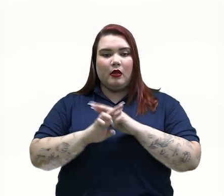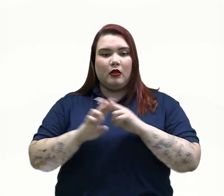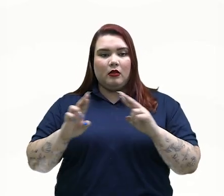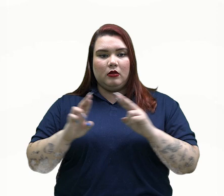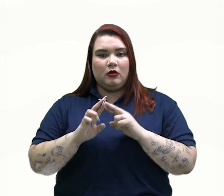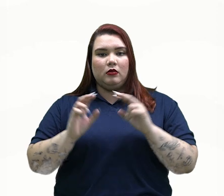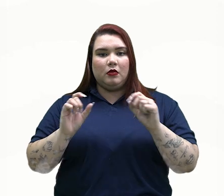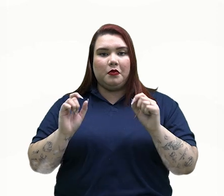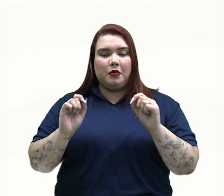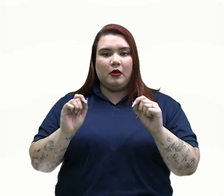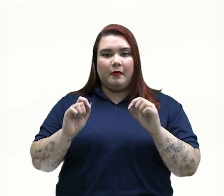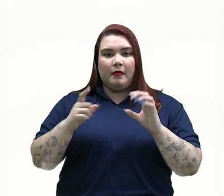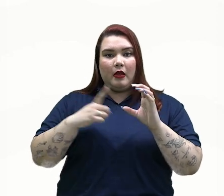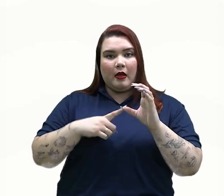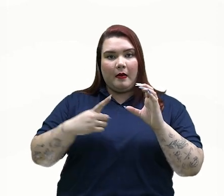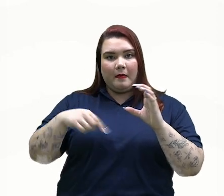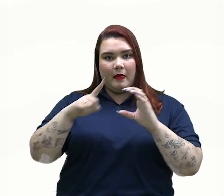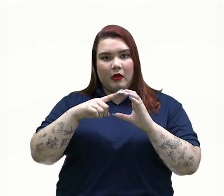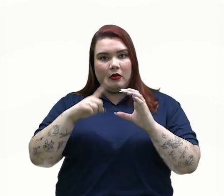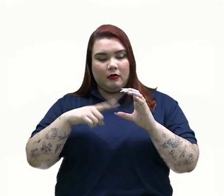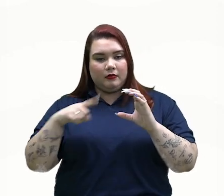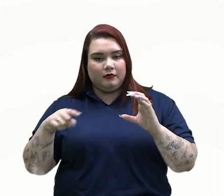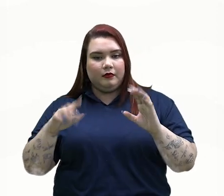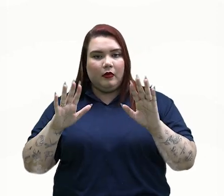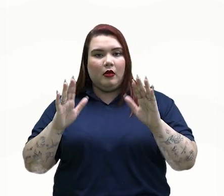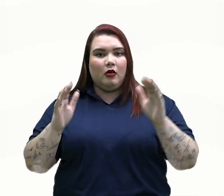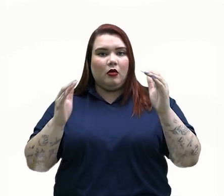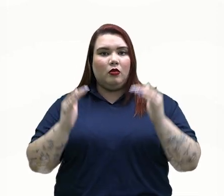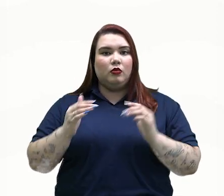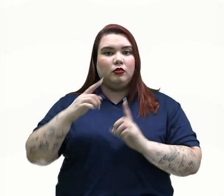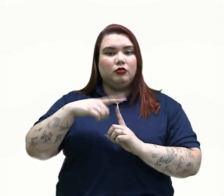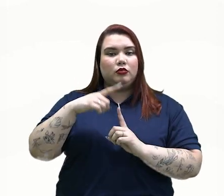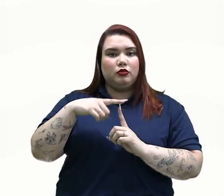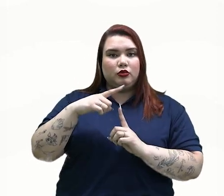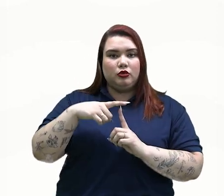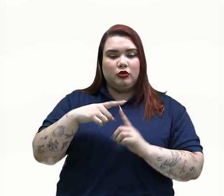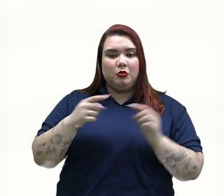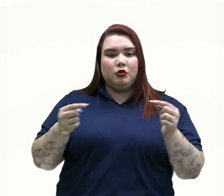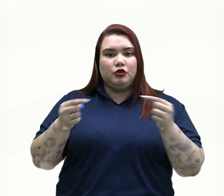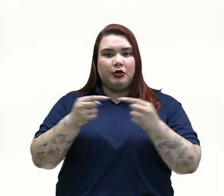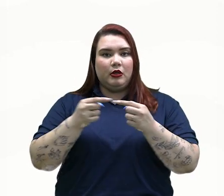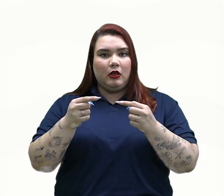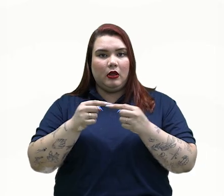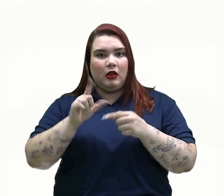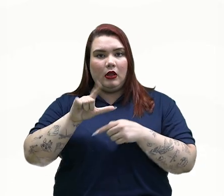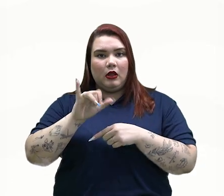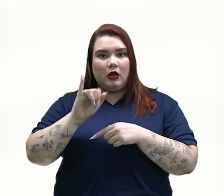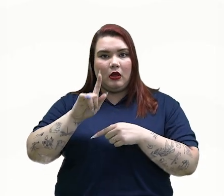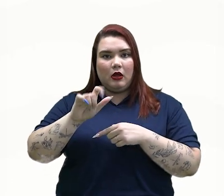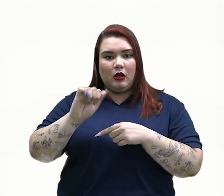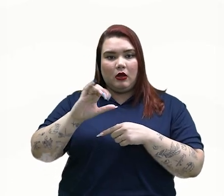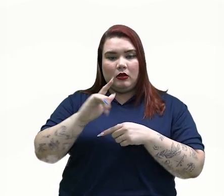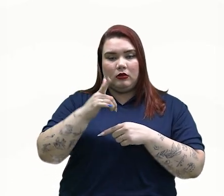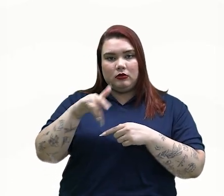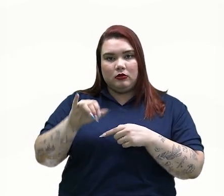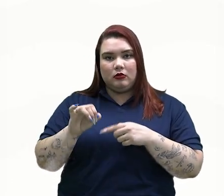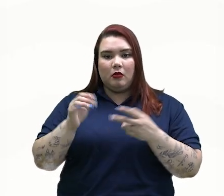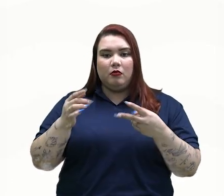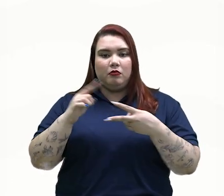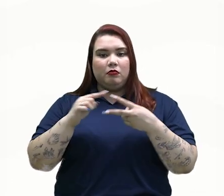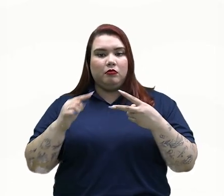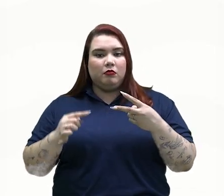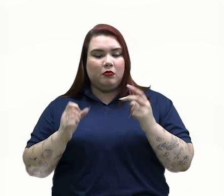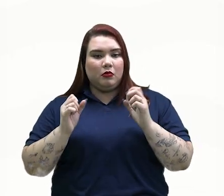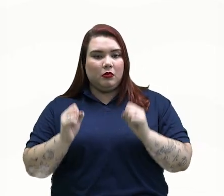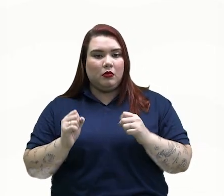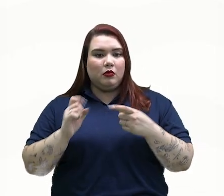e abertura de cadeia. Com relação ao tipo de ligação que ela apresenta aqui, a gente tem duas possibilidades, né? Ela